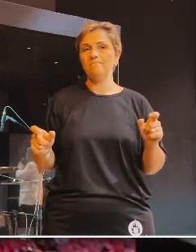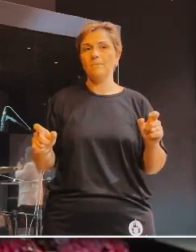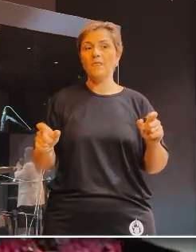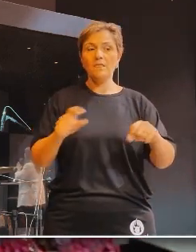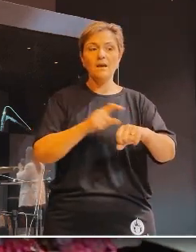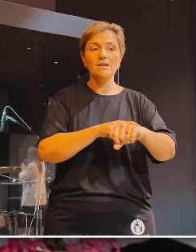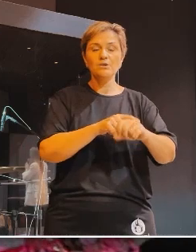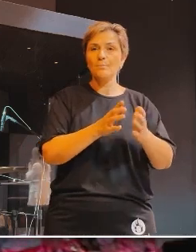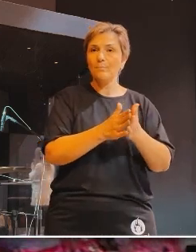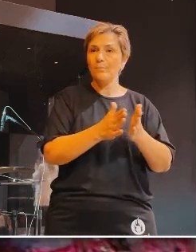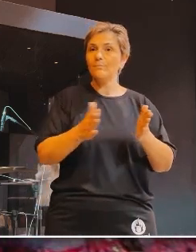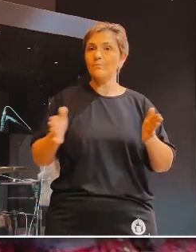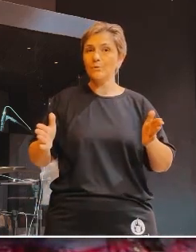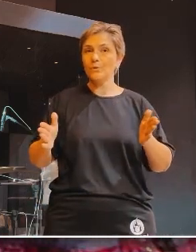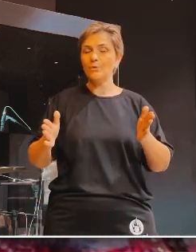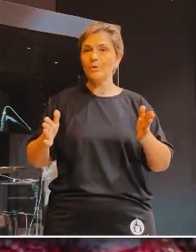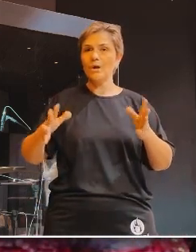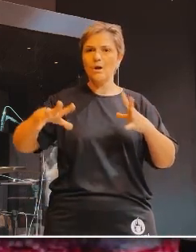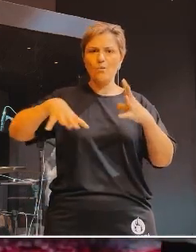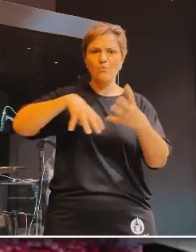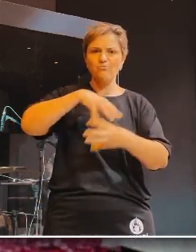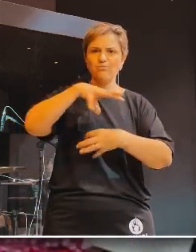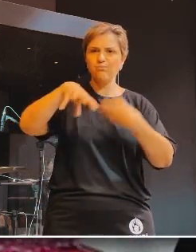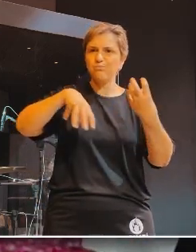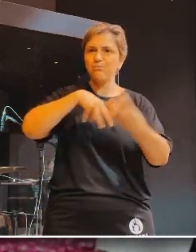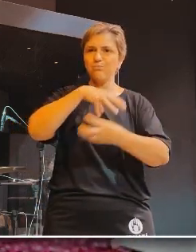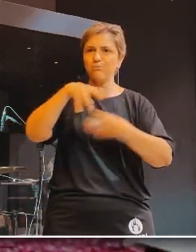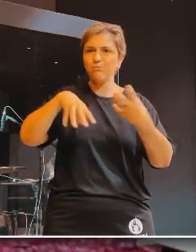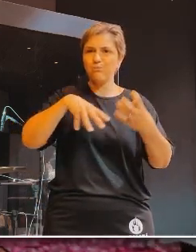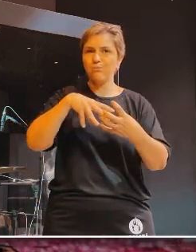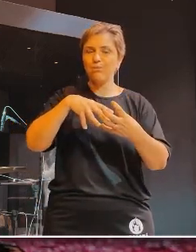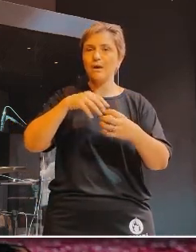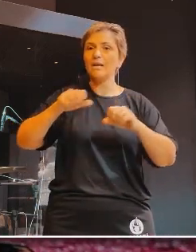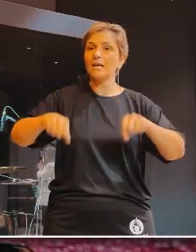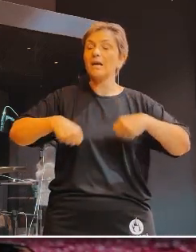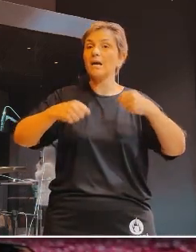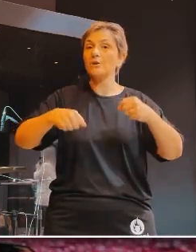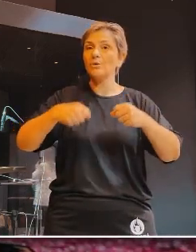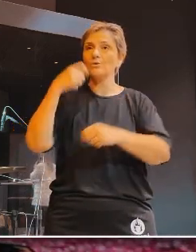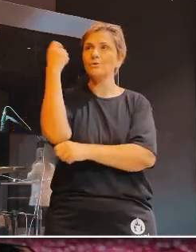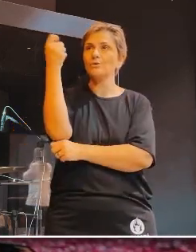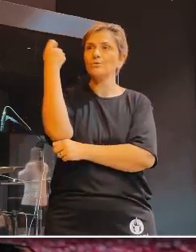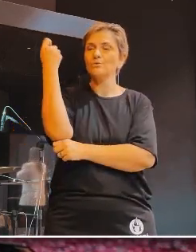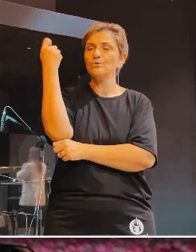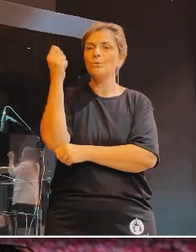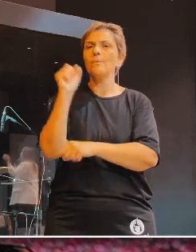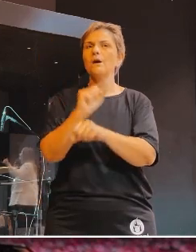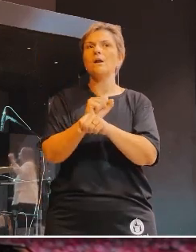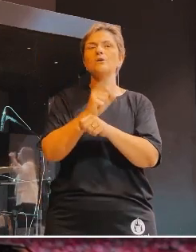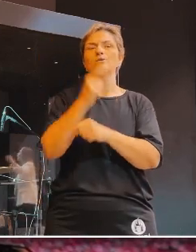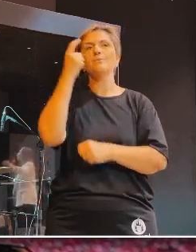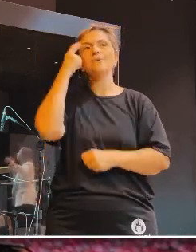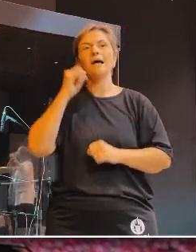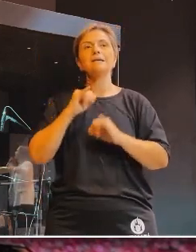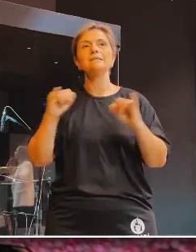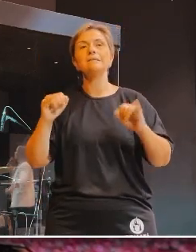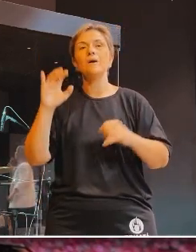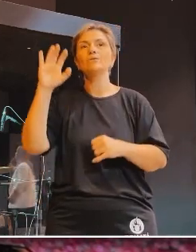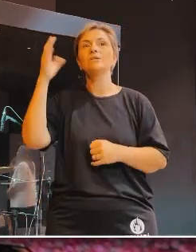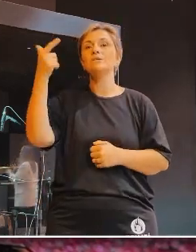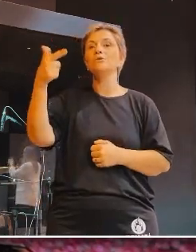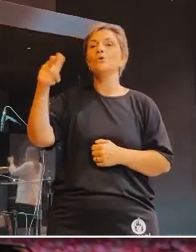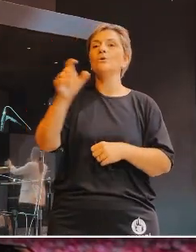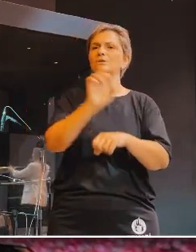nesse tempo de caos em Canoas, no Rio Grande do Sul, pararam para pensar: se acontecesse em outro